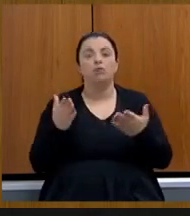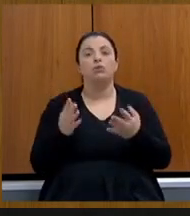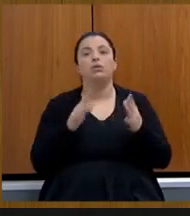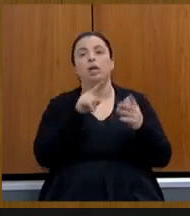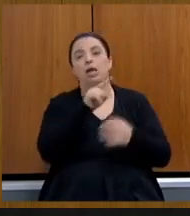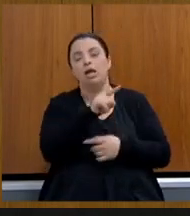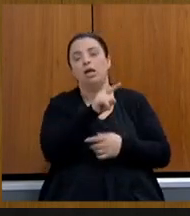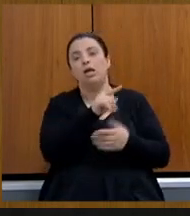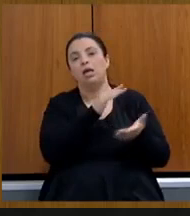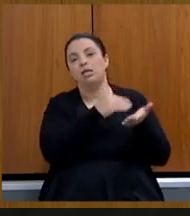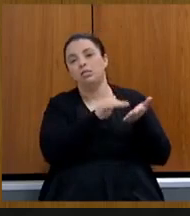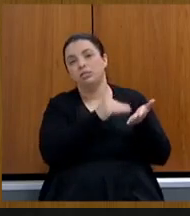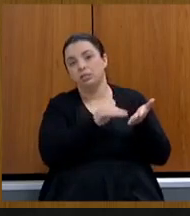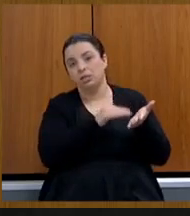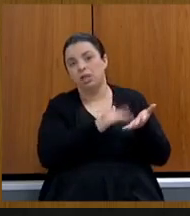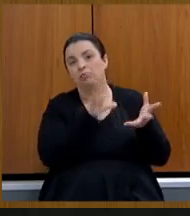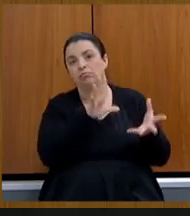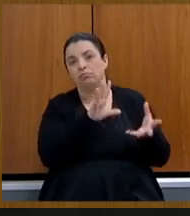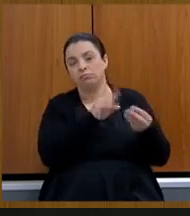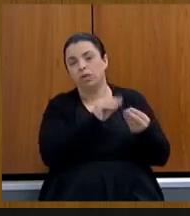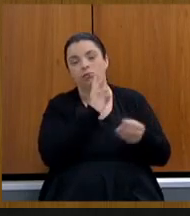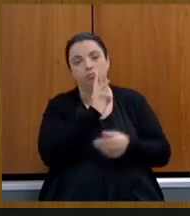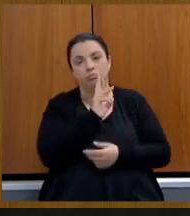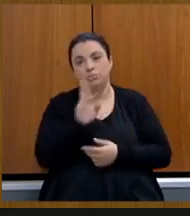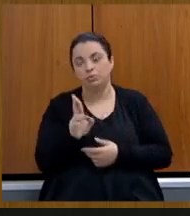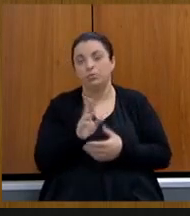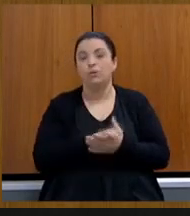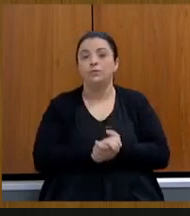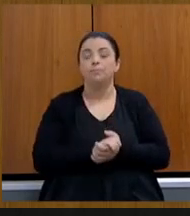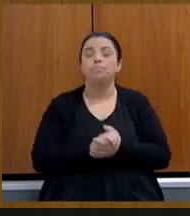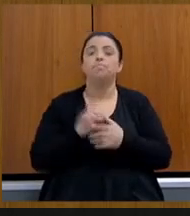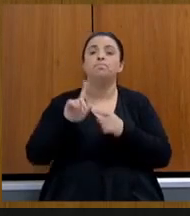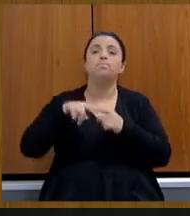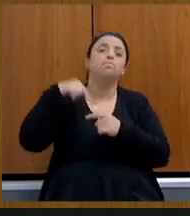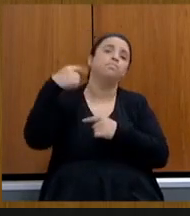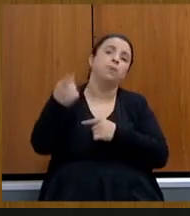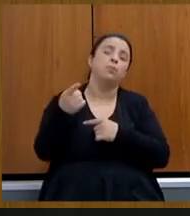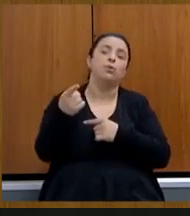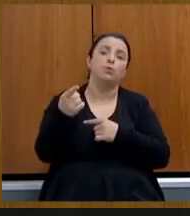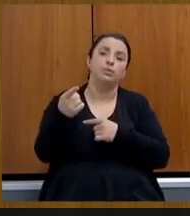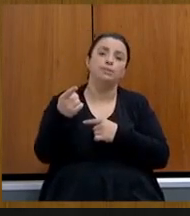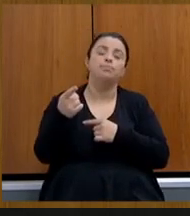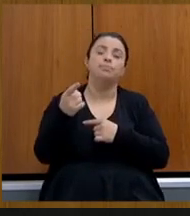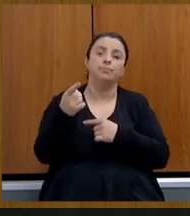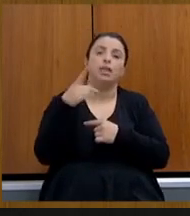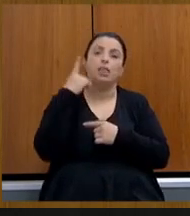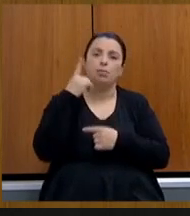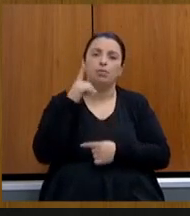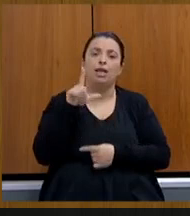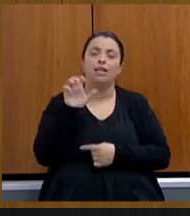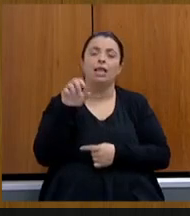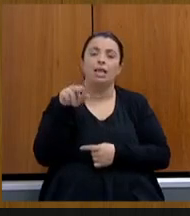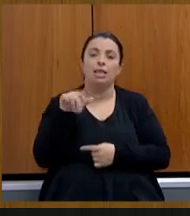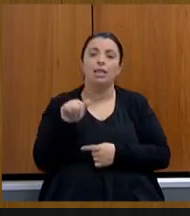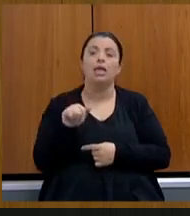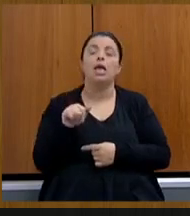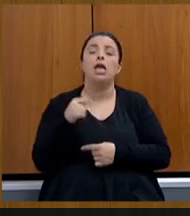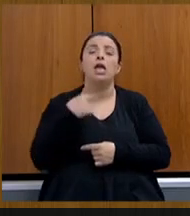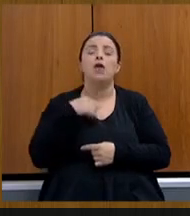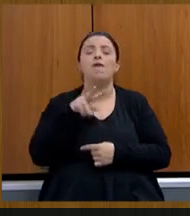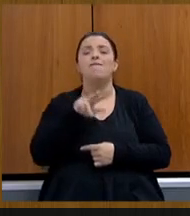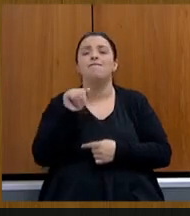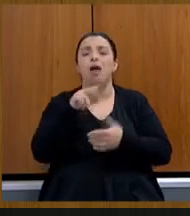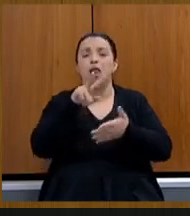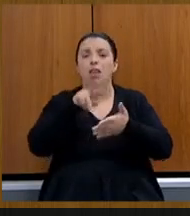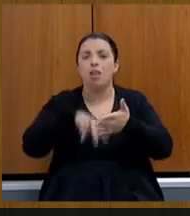da deputada a da secretaria Júlia na sequência Deputado A Leninha ao final dos trabalhos eu farei a